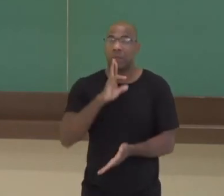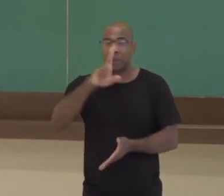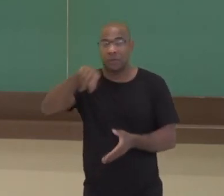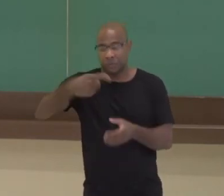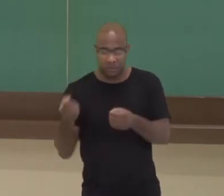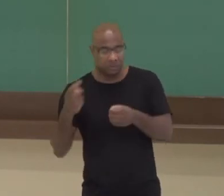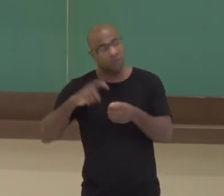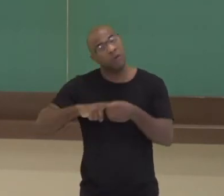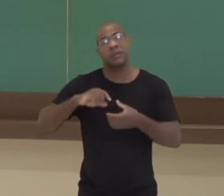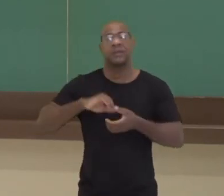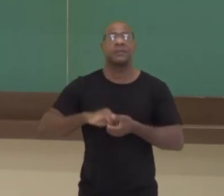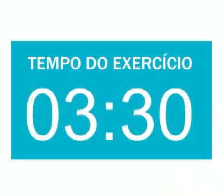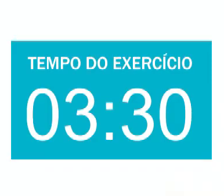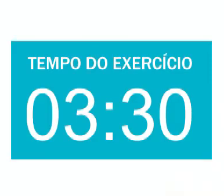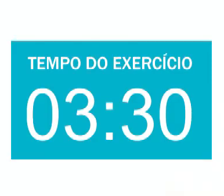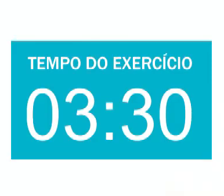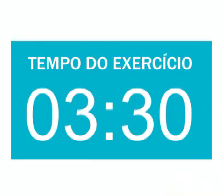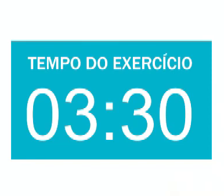aguardo aqui.